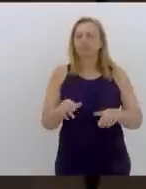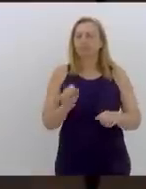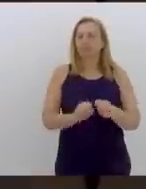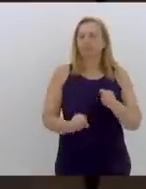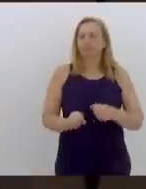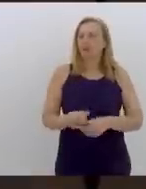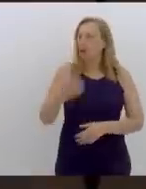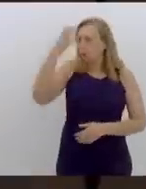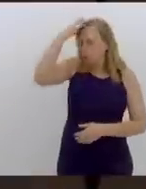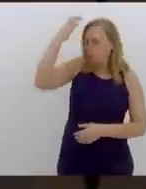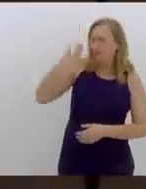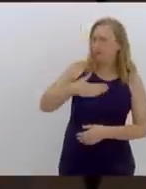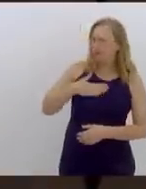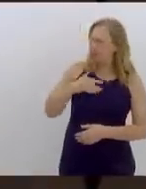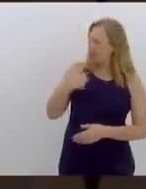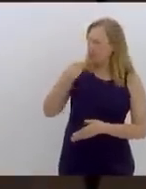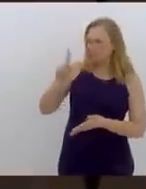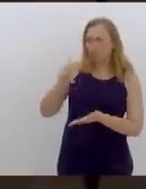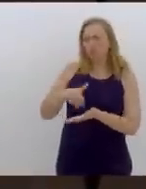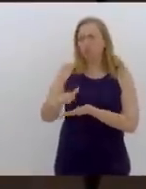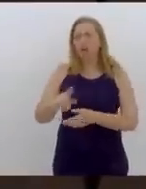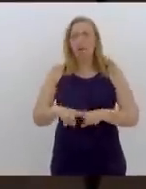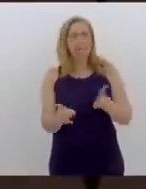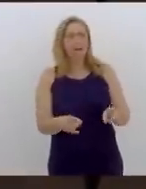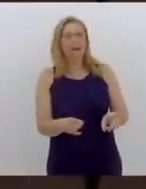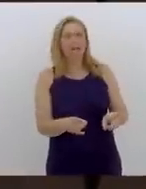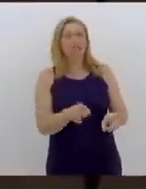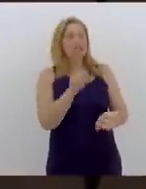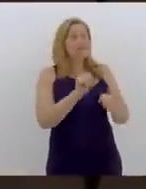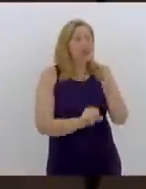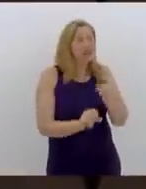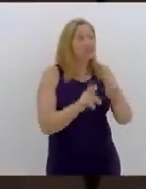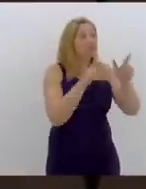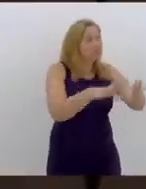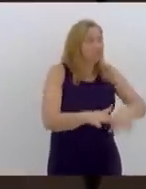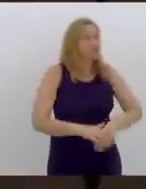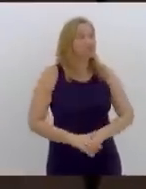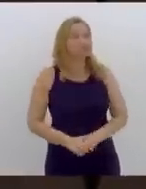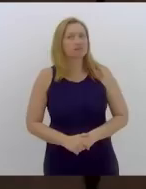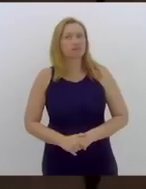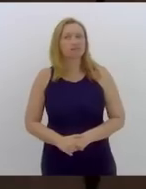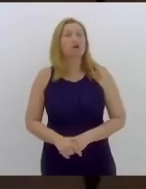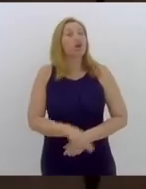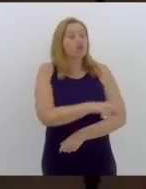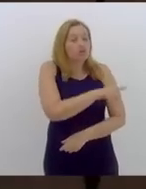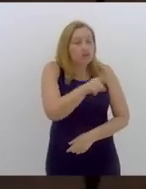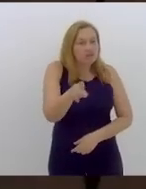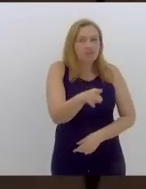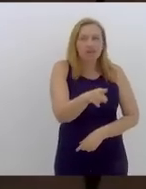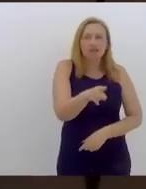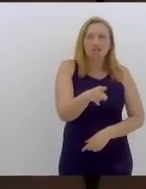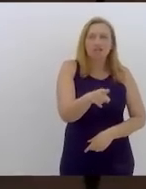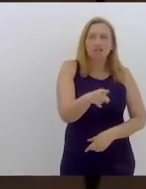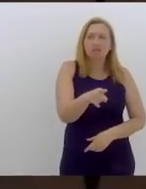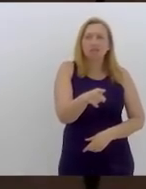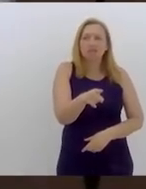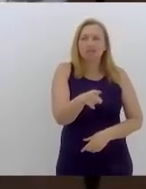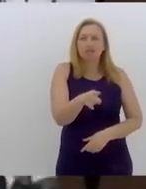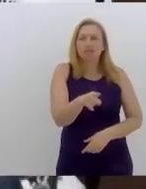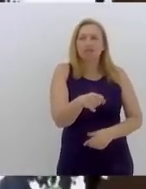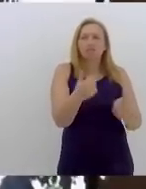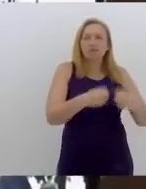não foi eu que exclui Mas faça uma diferença vocês são colocados para fazer